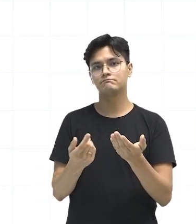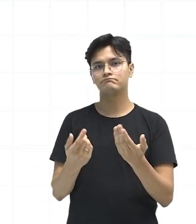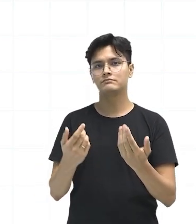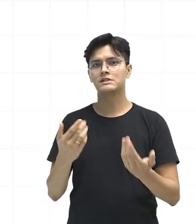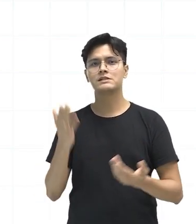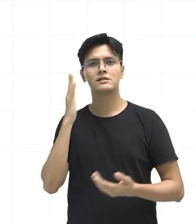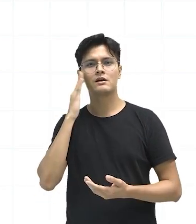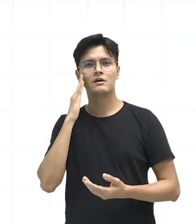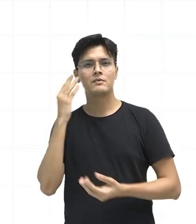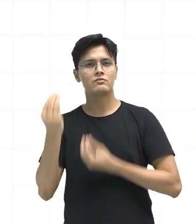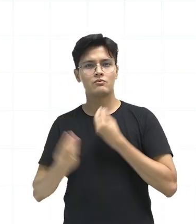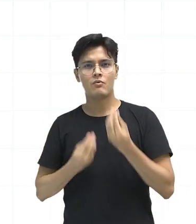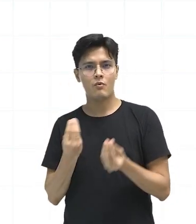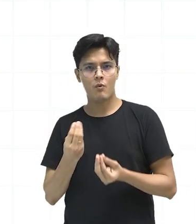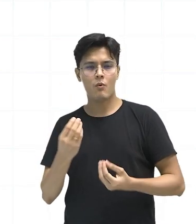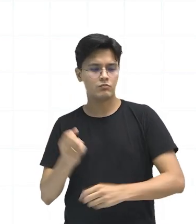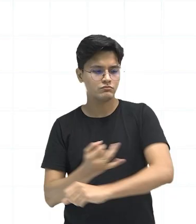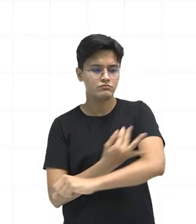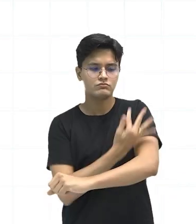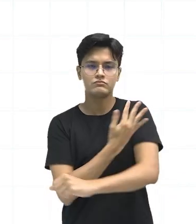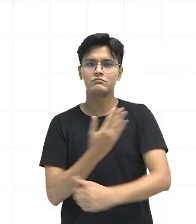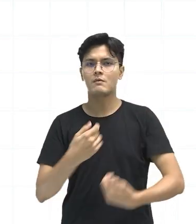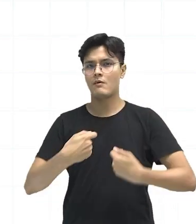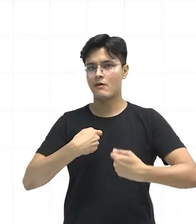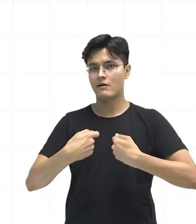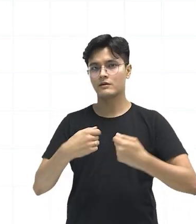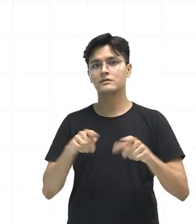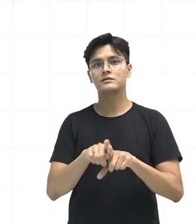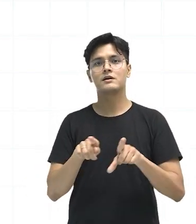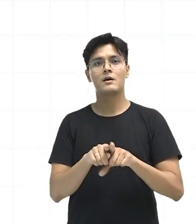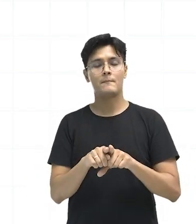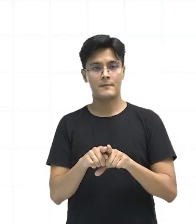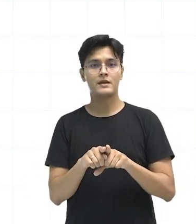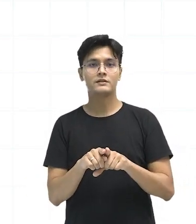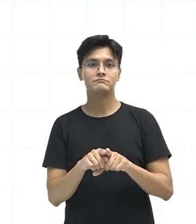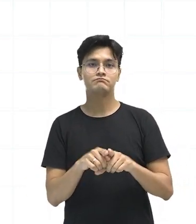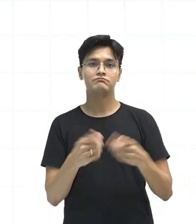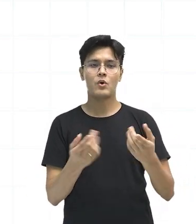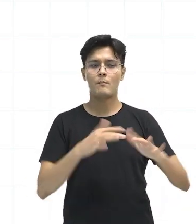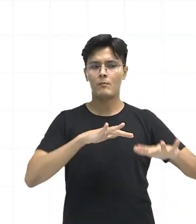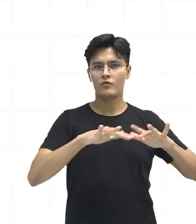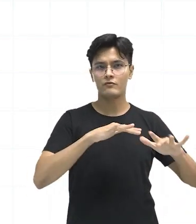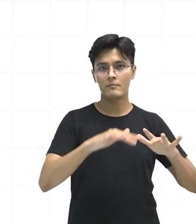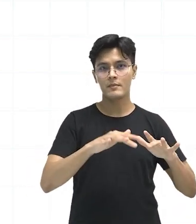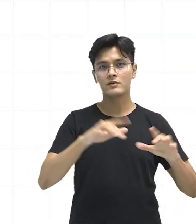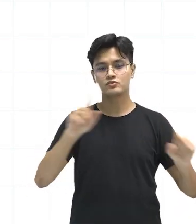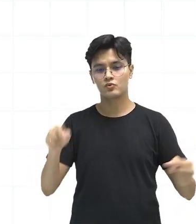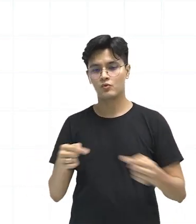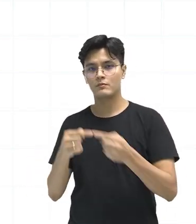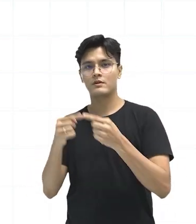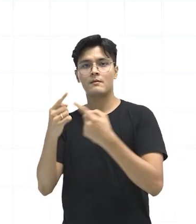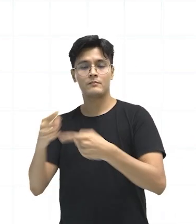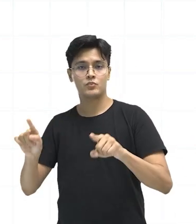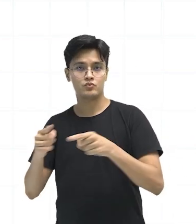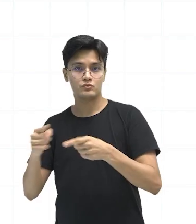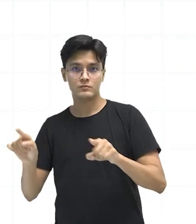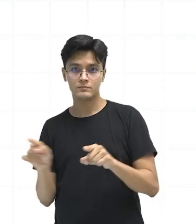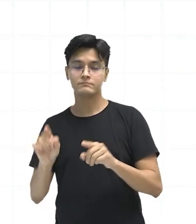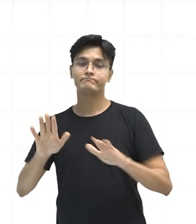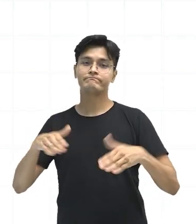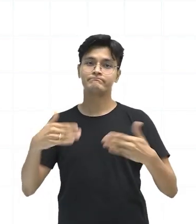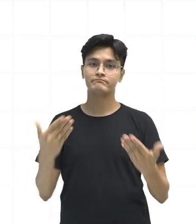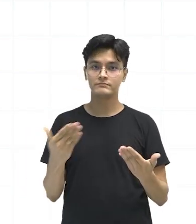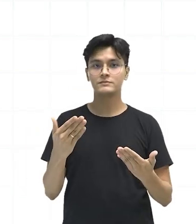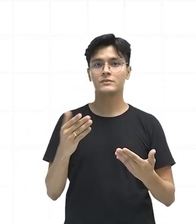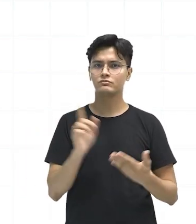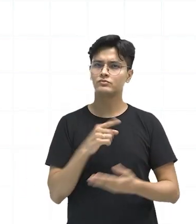emoções. Sincroniza movimentos com a musicalidade, ou seja, nos tornamos mais